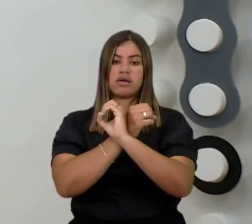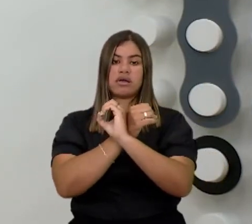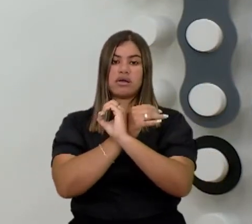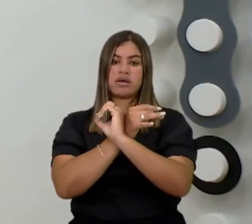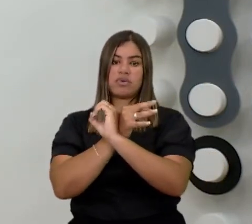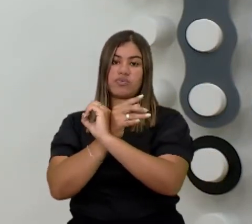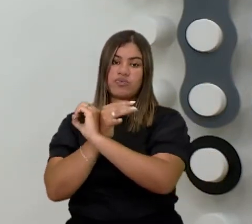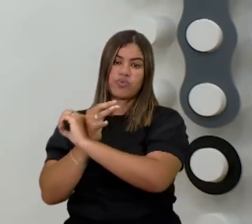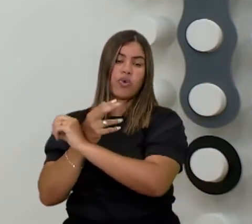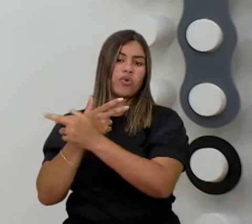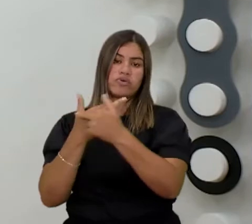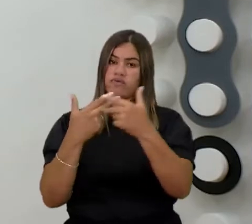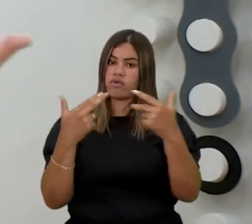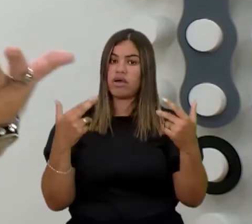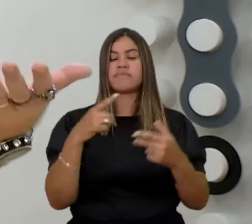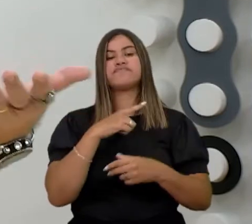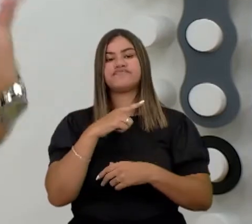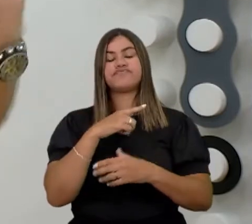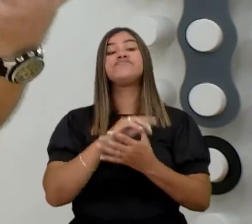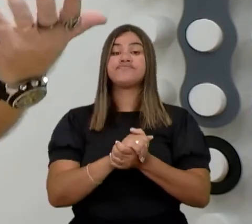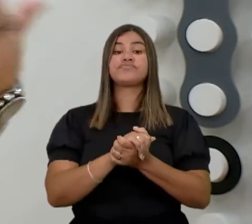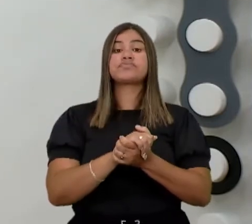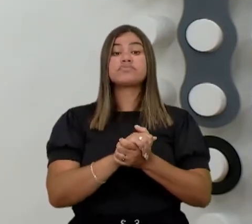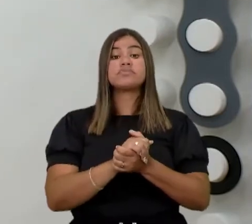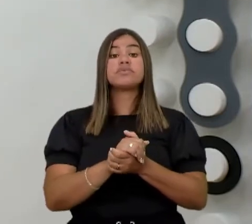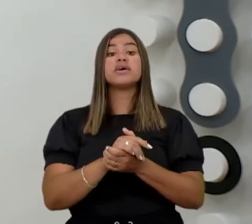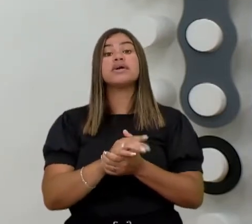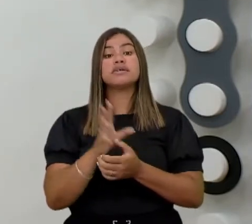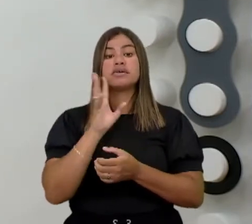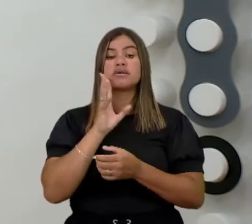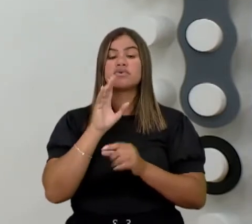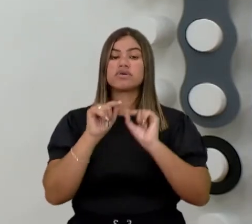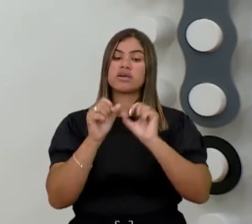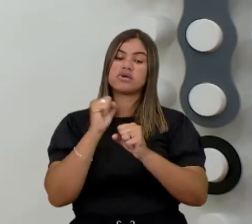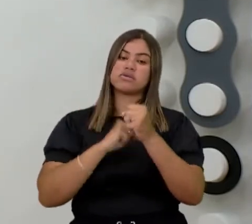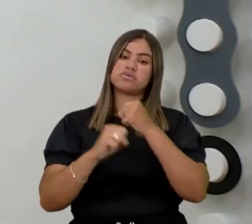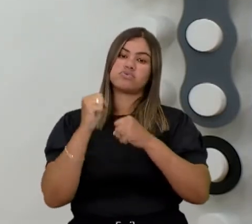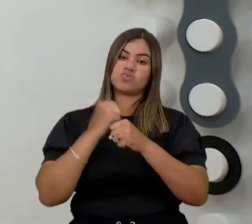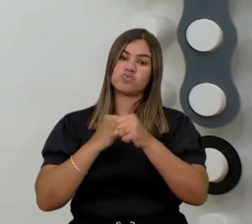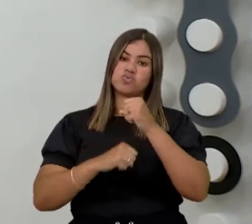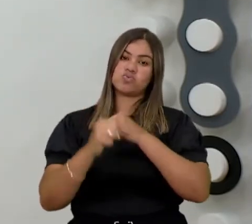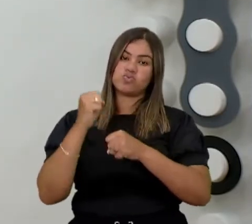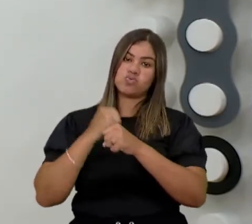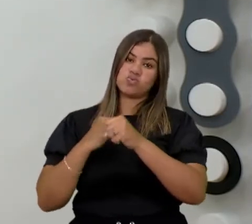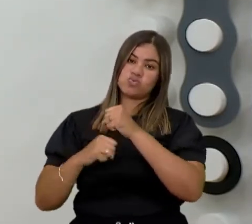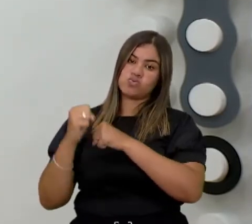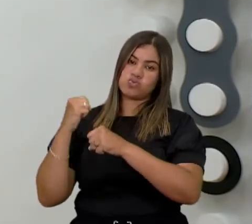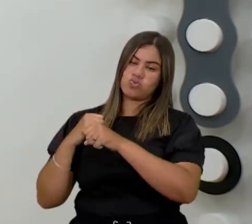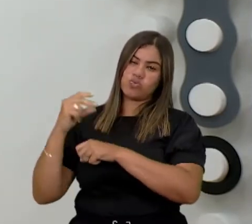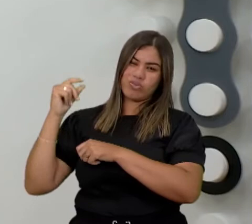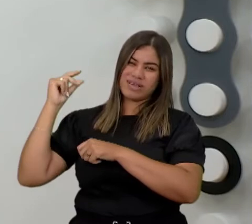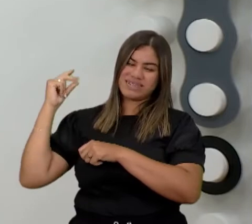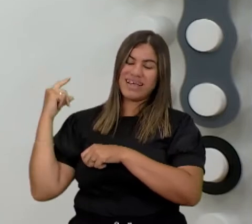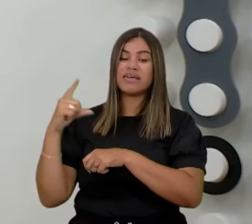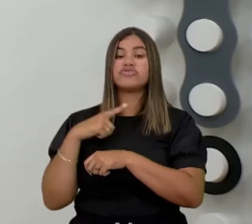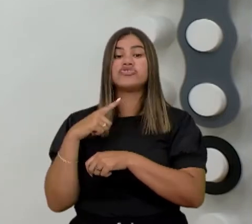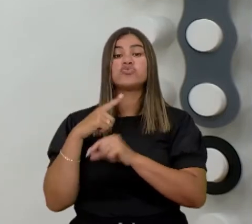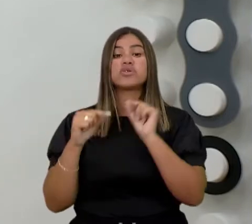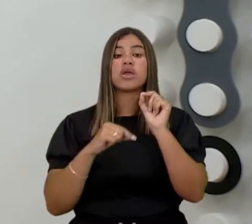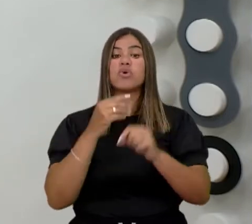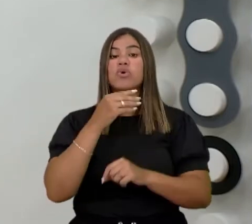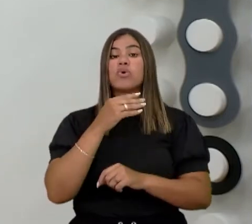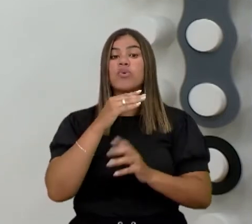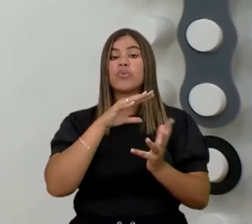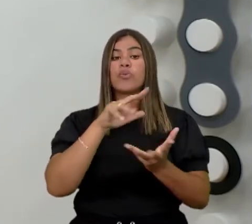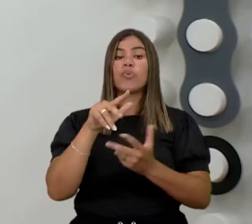universo. É interessante que há uns anos atrás, um bom tempo atrás, nós tínhamos Plutão considerado um planeta, né?